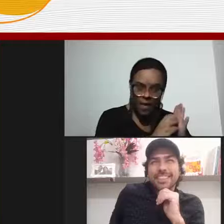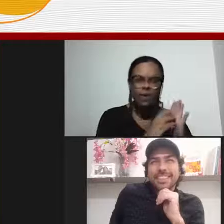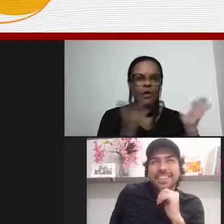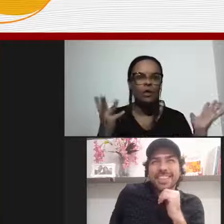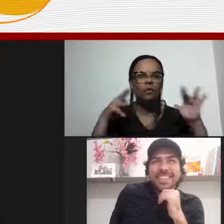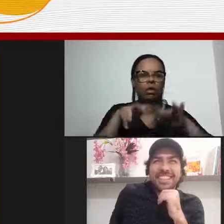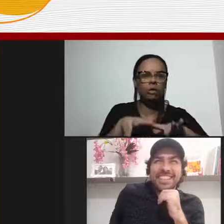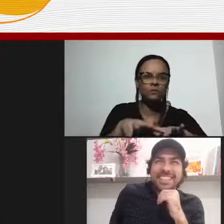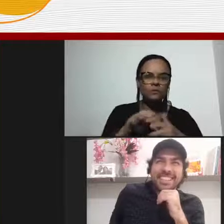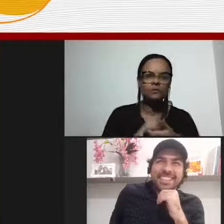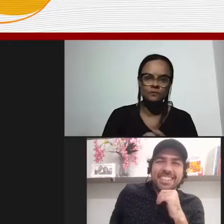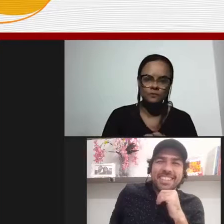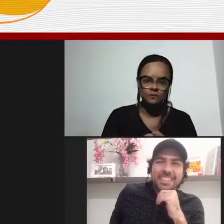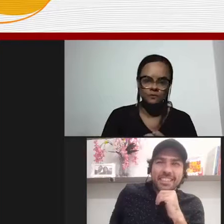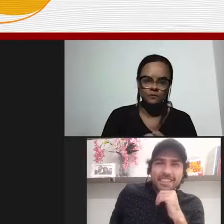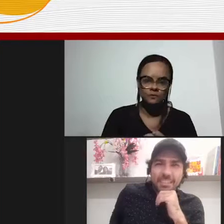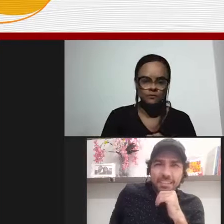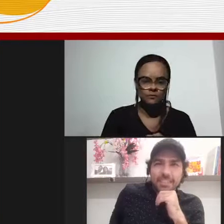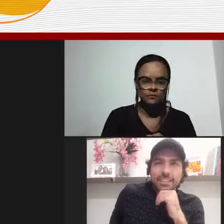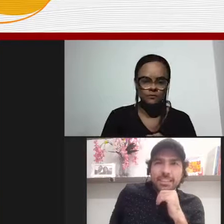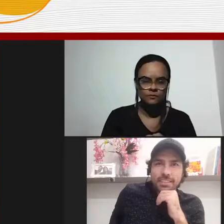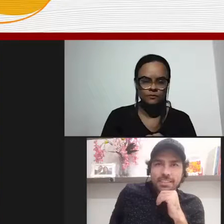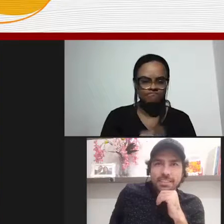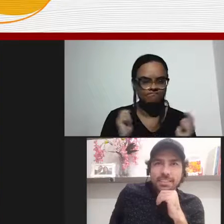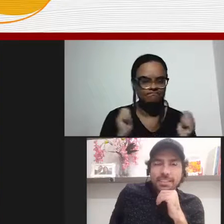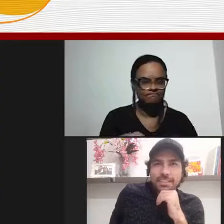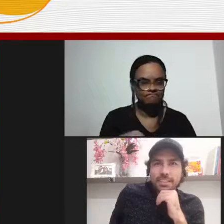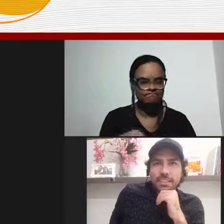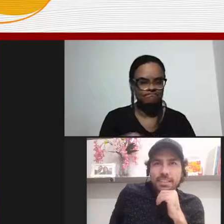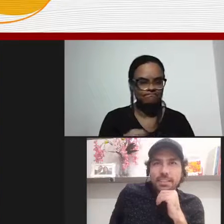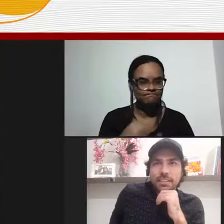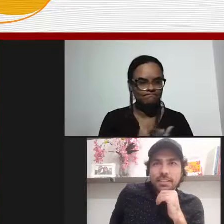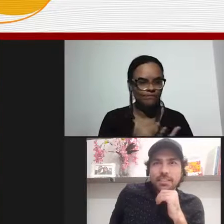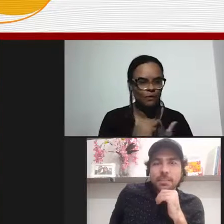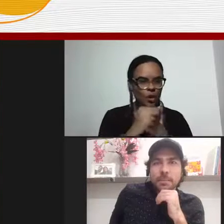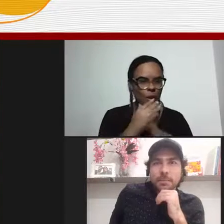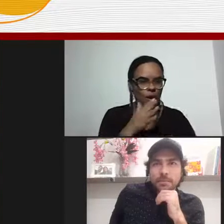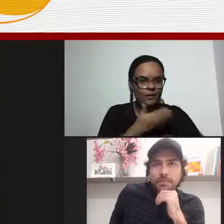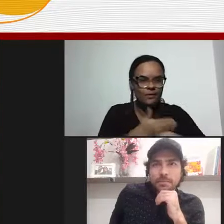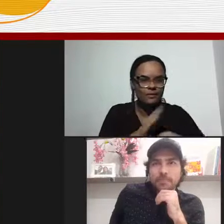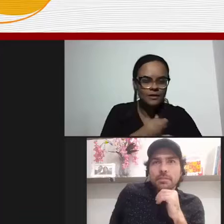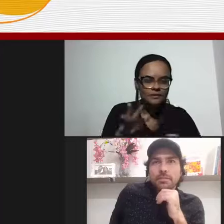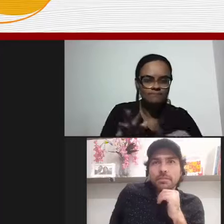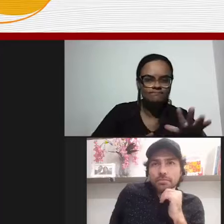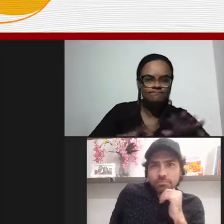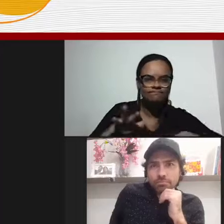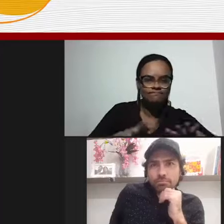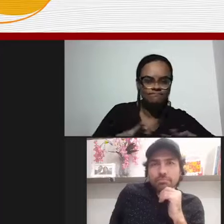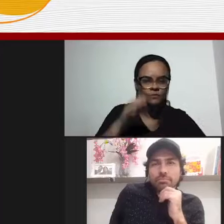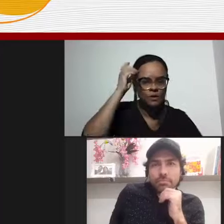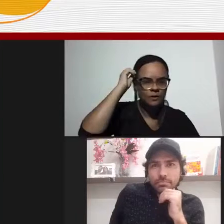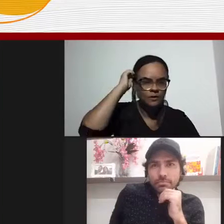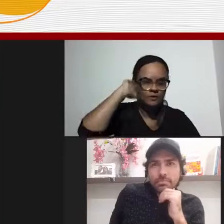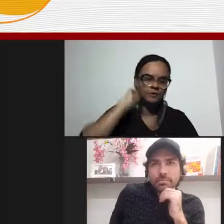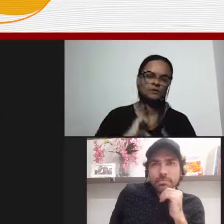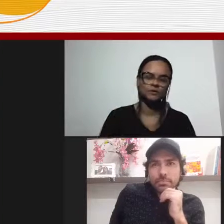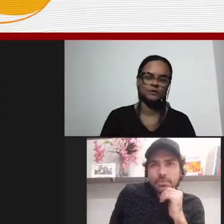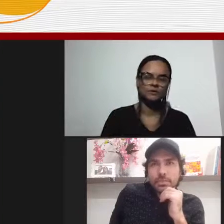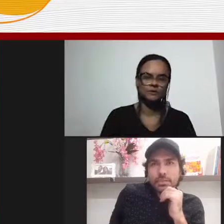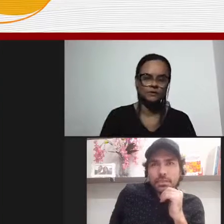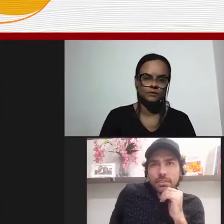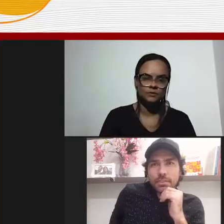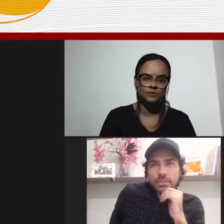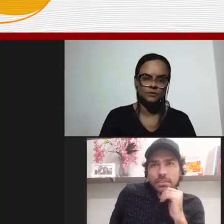faz isso também nessa questão da capacitação, do treinamento, da orientação para essas pessoas com deficiência, e